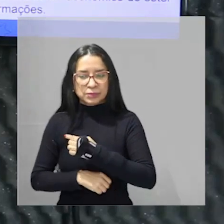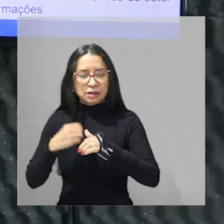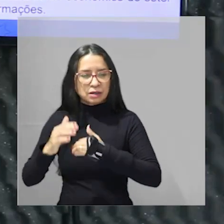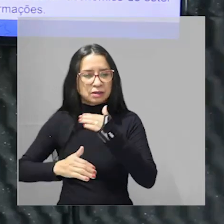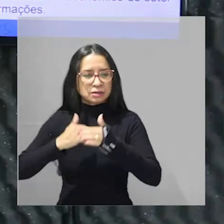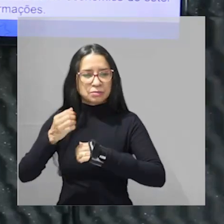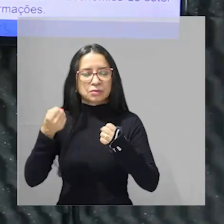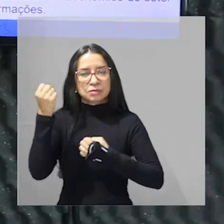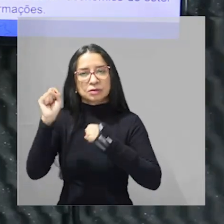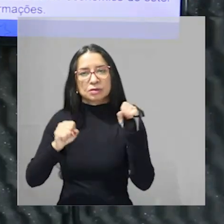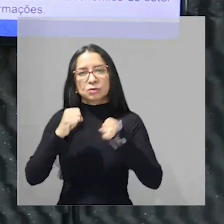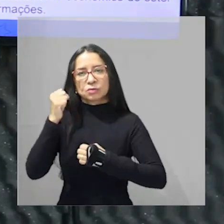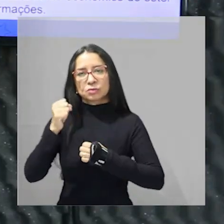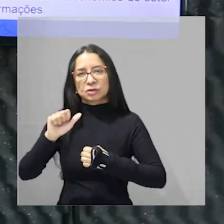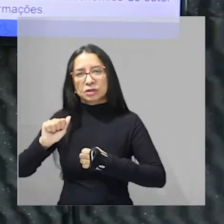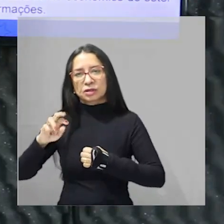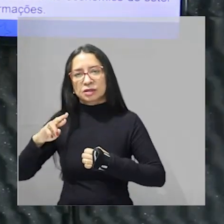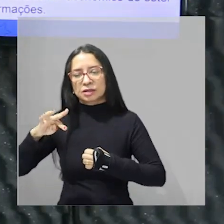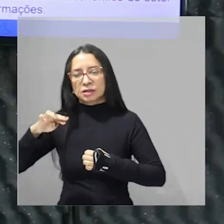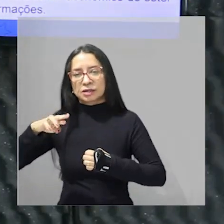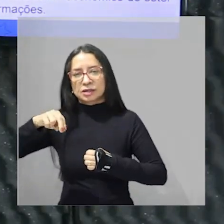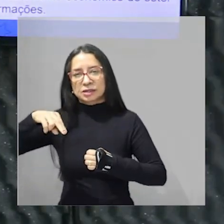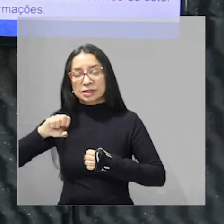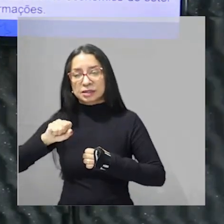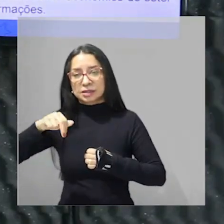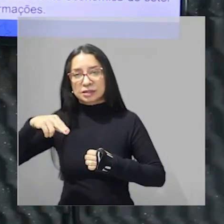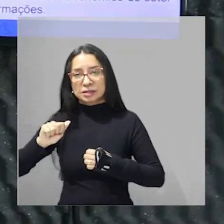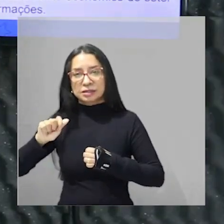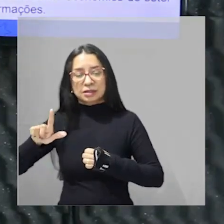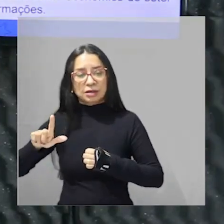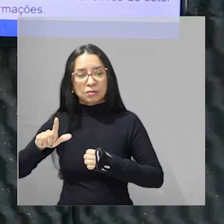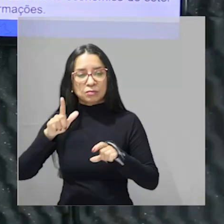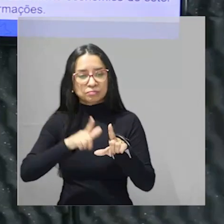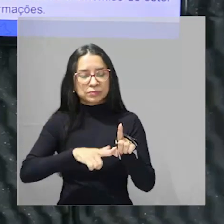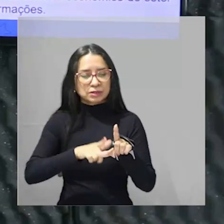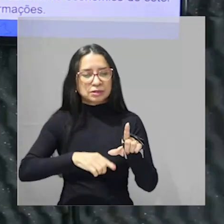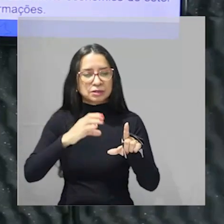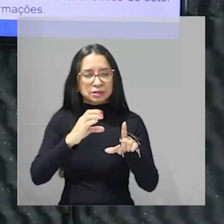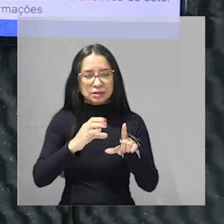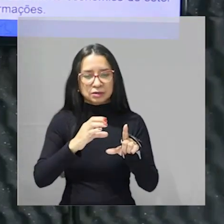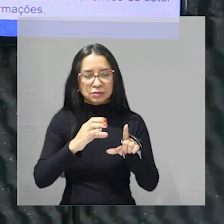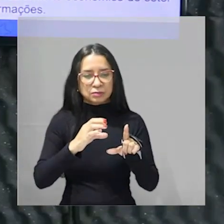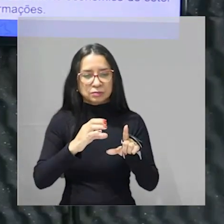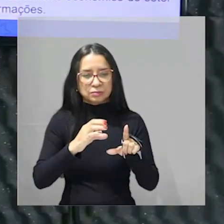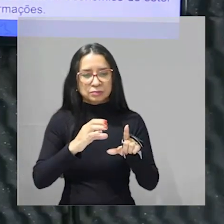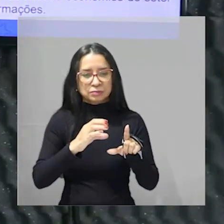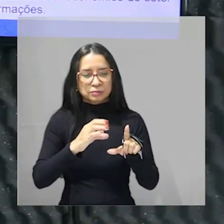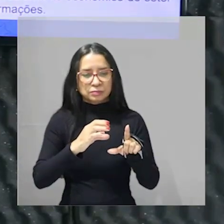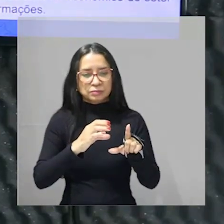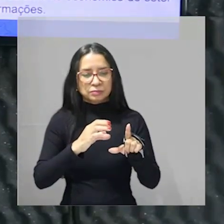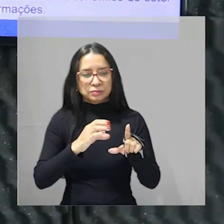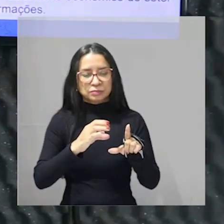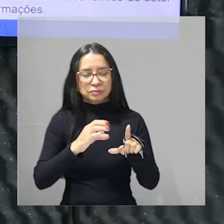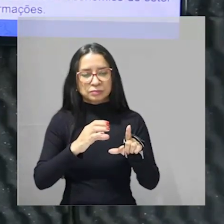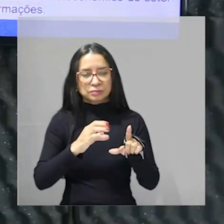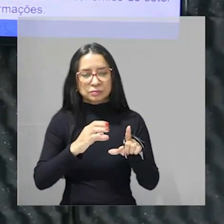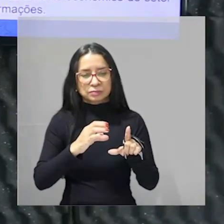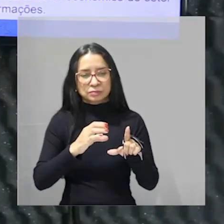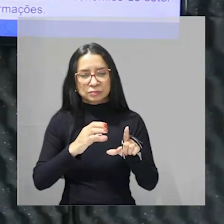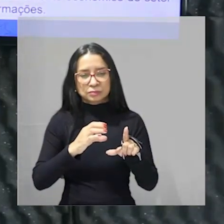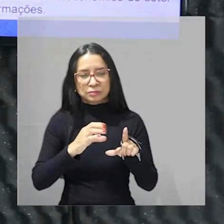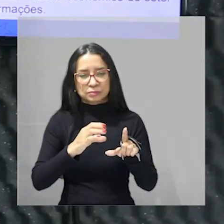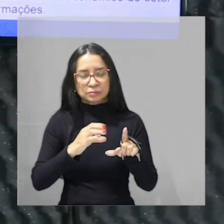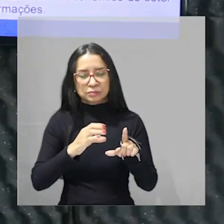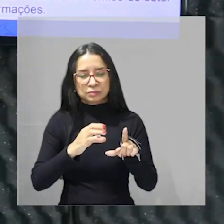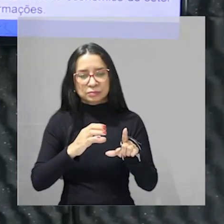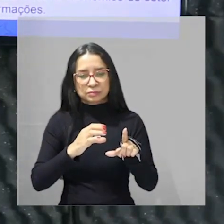primeira Revolução Industrial. Cortou, já foi. Vamos lá, vamos ver a letra C. Olha o que ela te diz. É um fator a